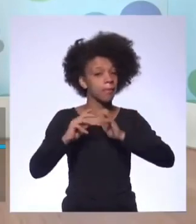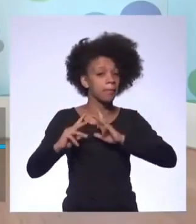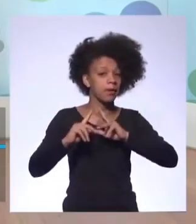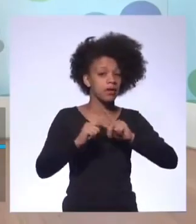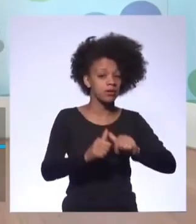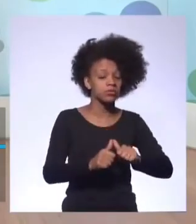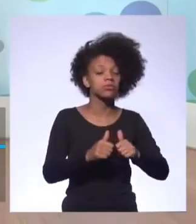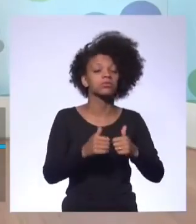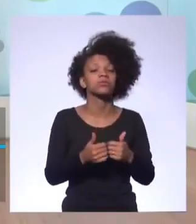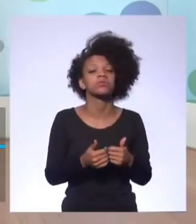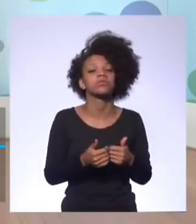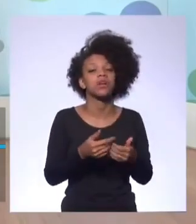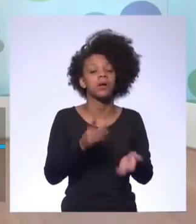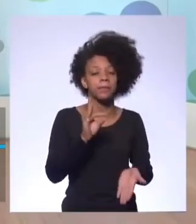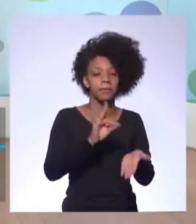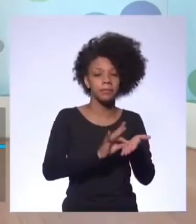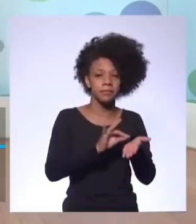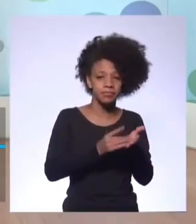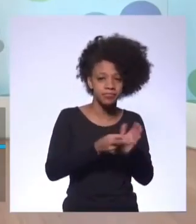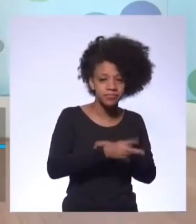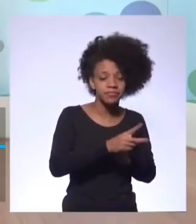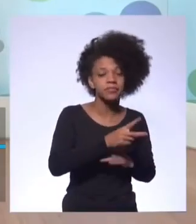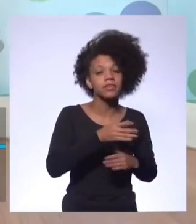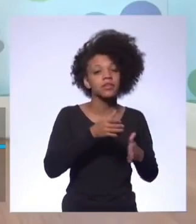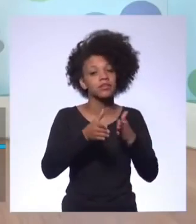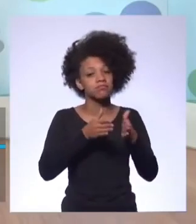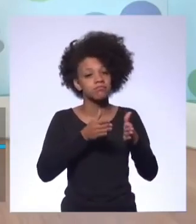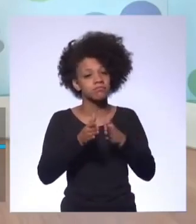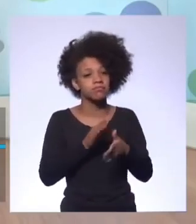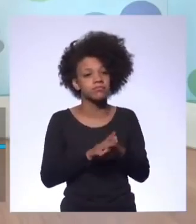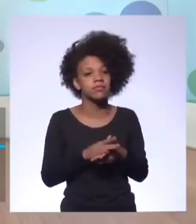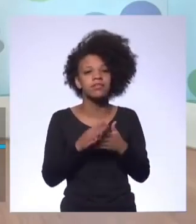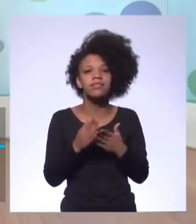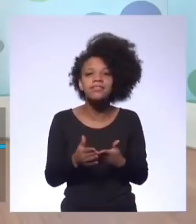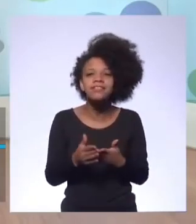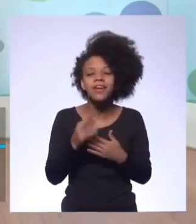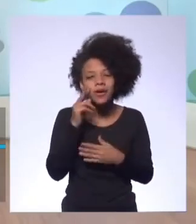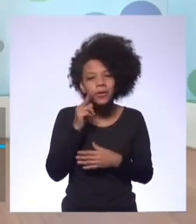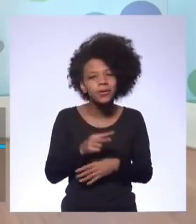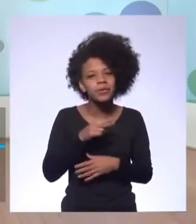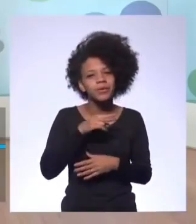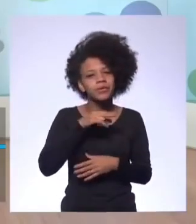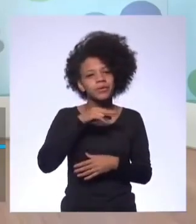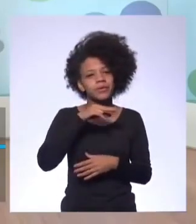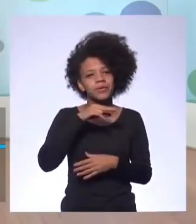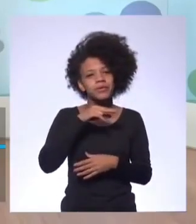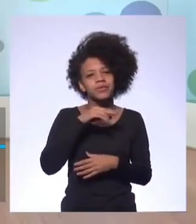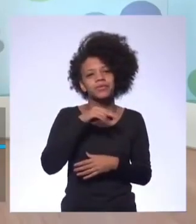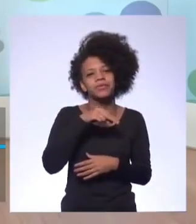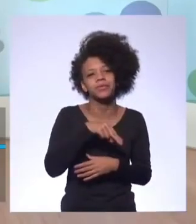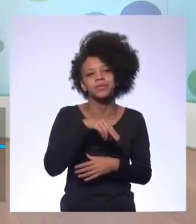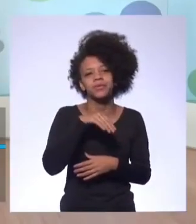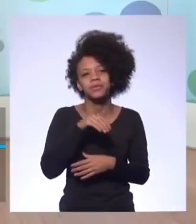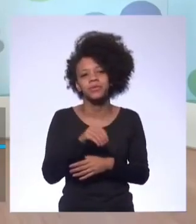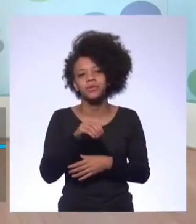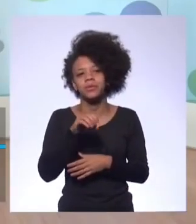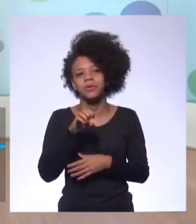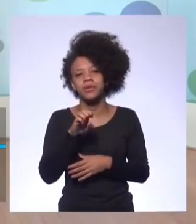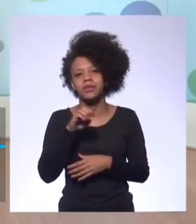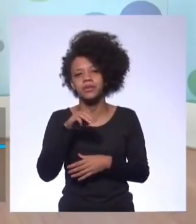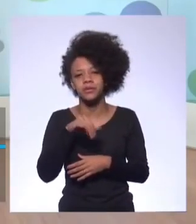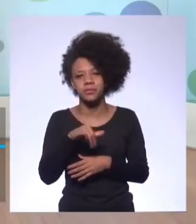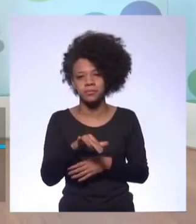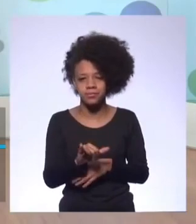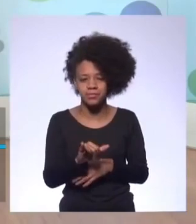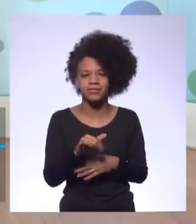e acesso. A aluna Nicole lá do Toda vez que eu leio, quando eu vou ver, é da Noemi, da Tite Setúbal. Ah, meu Deus, uma Vamos